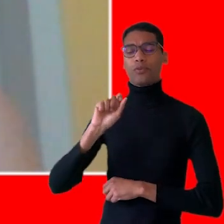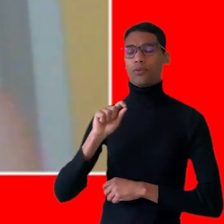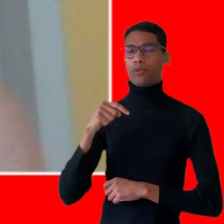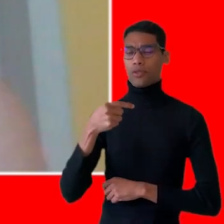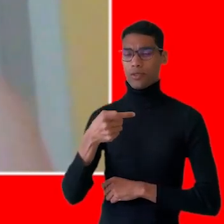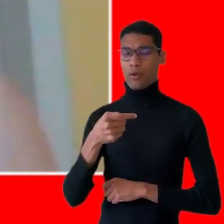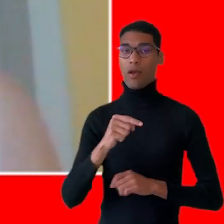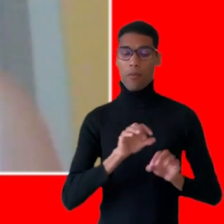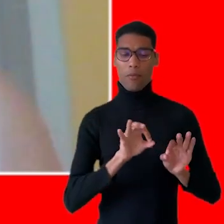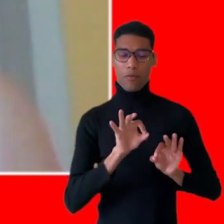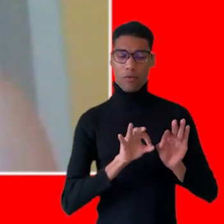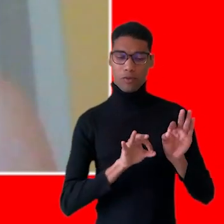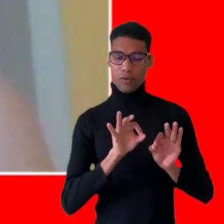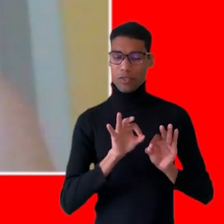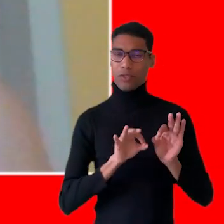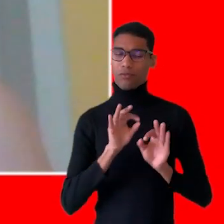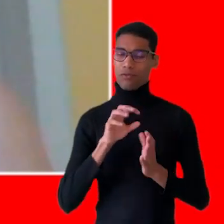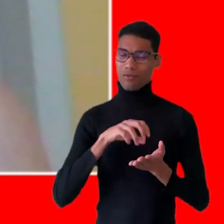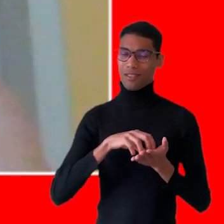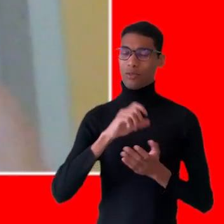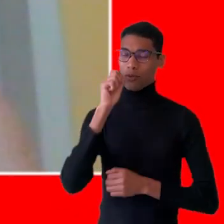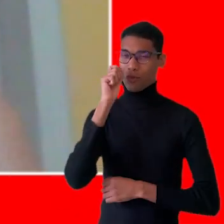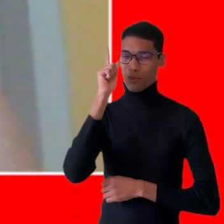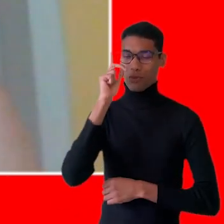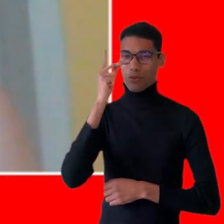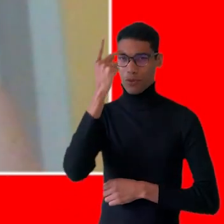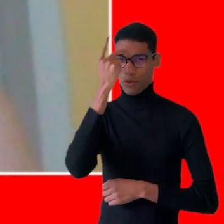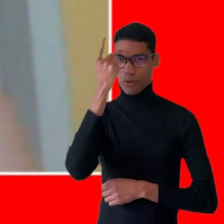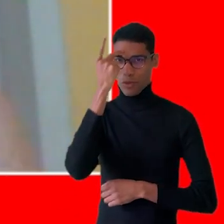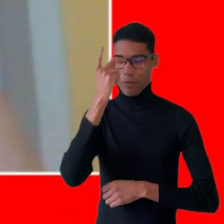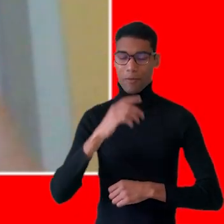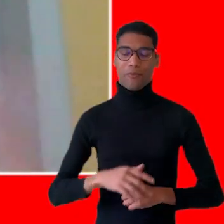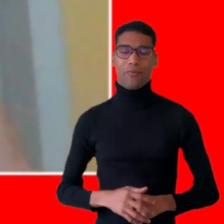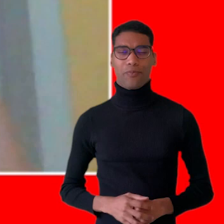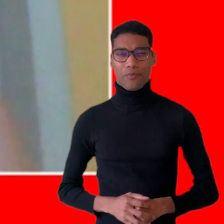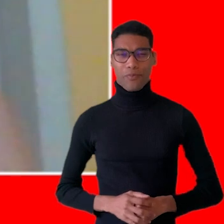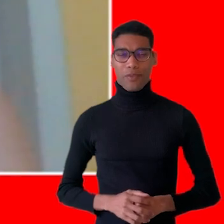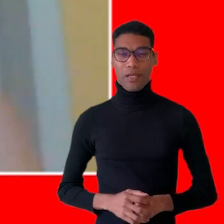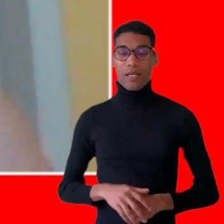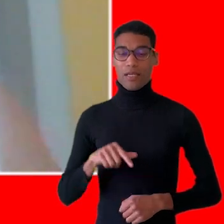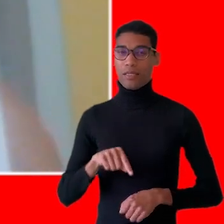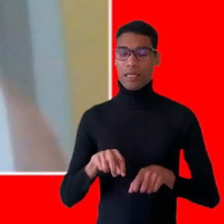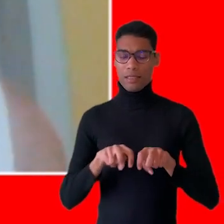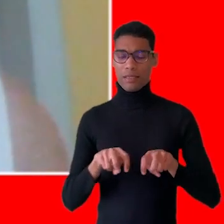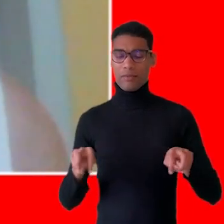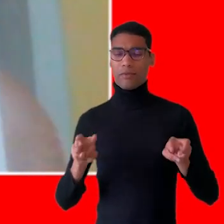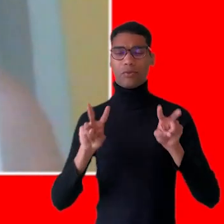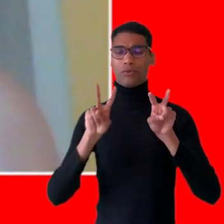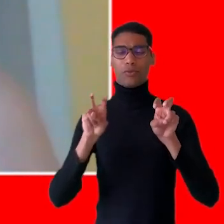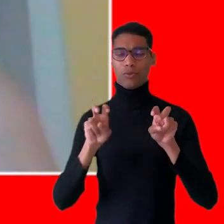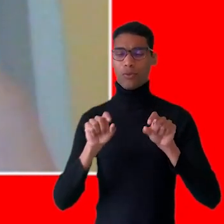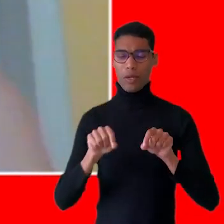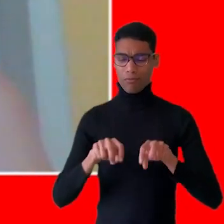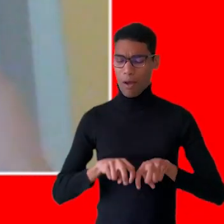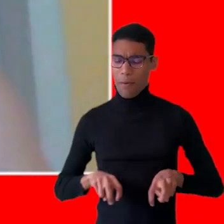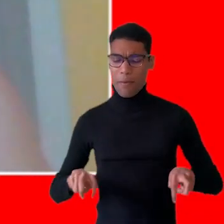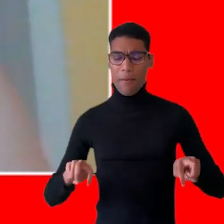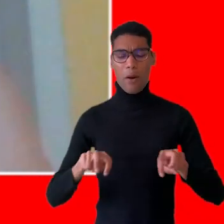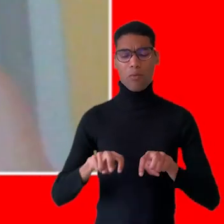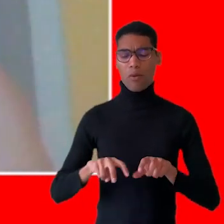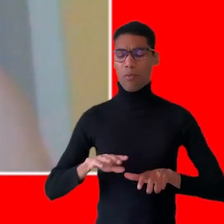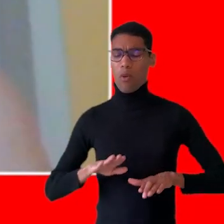Um projeto do Centro Cultural São Paulo, nesta mesa intitulada Rota dos